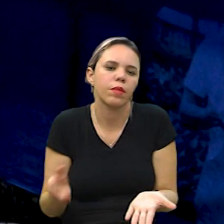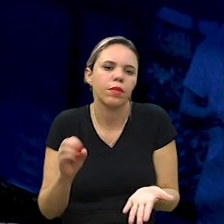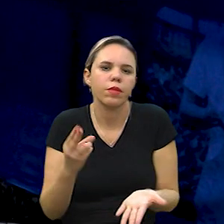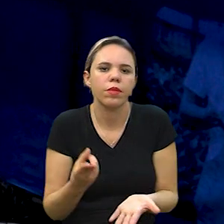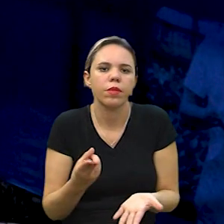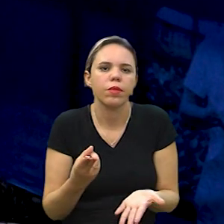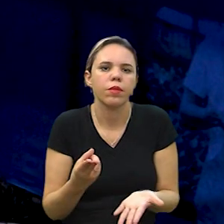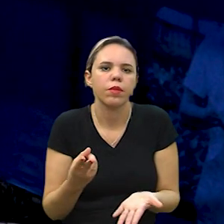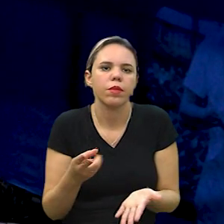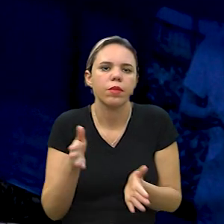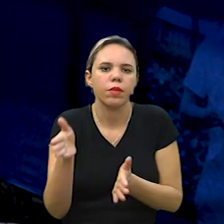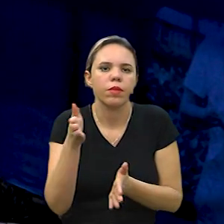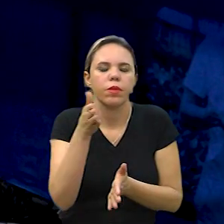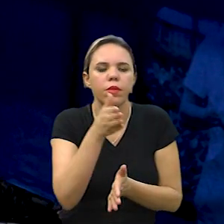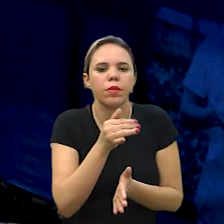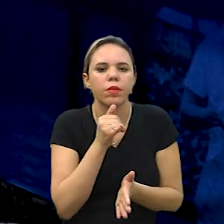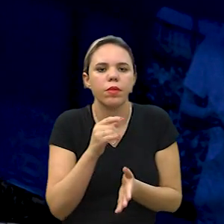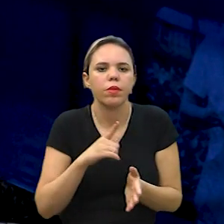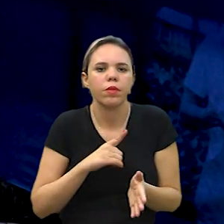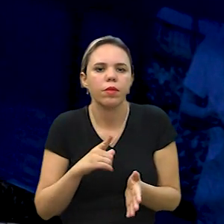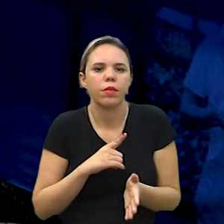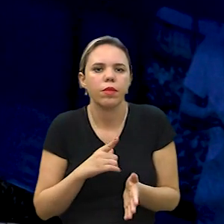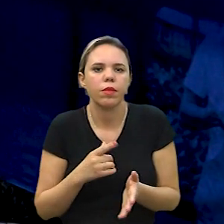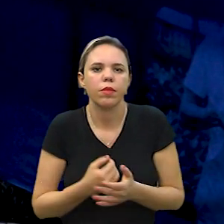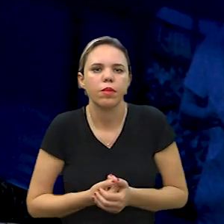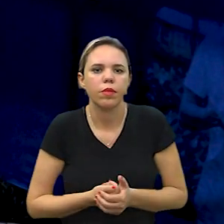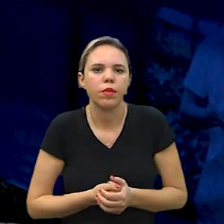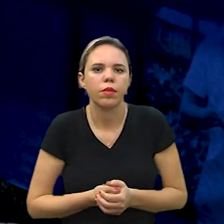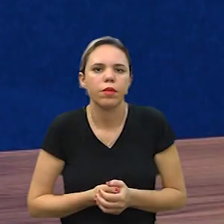visibilidade ou nesses vários cases